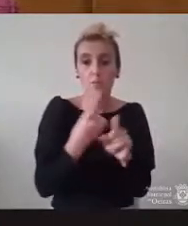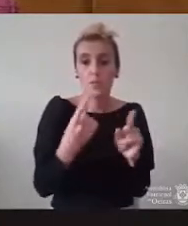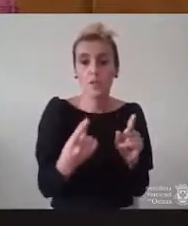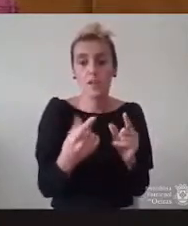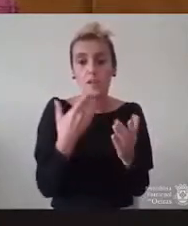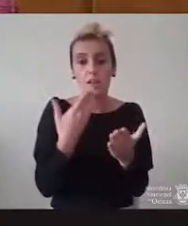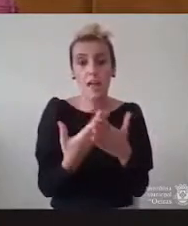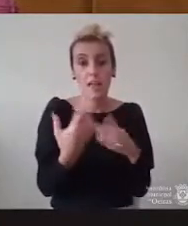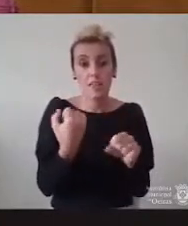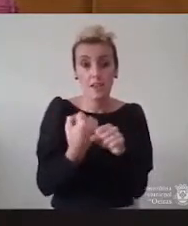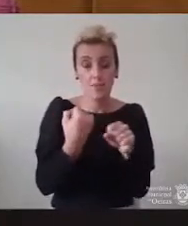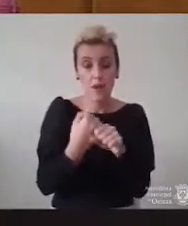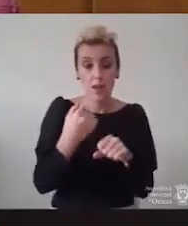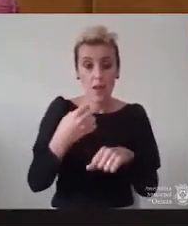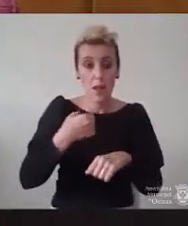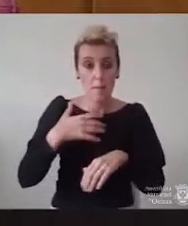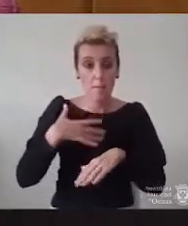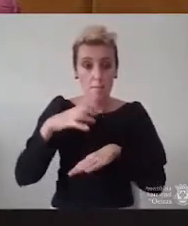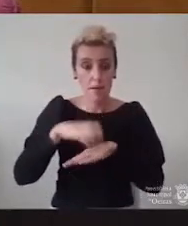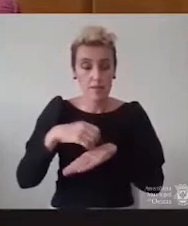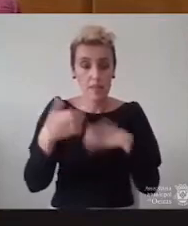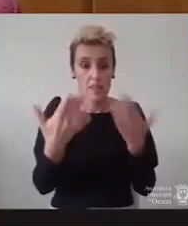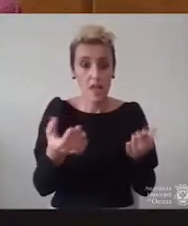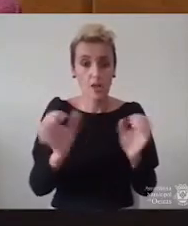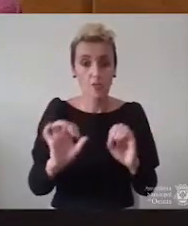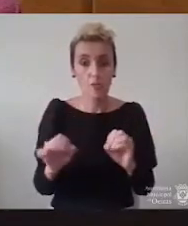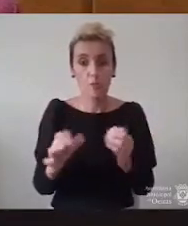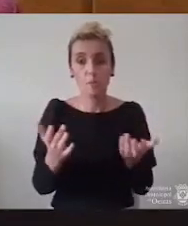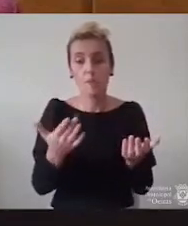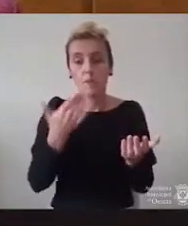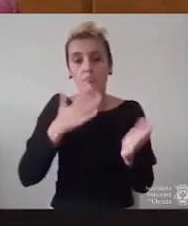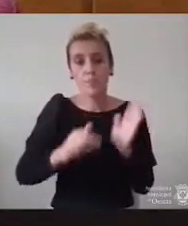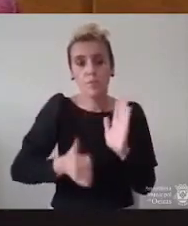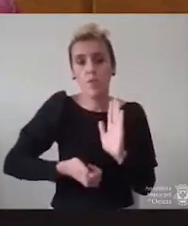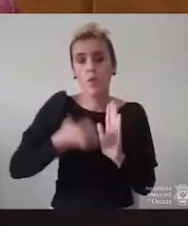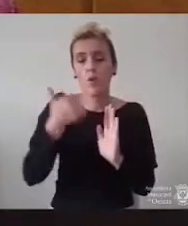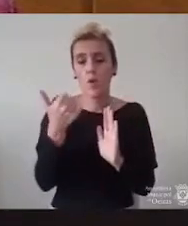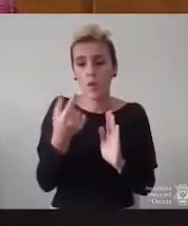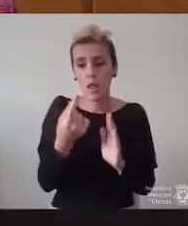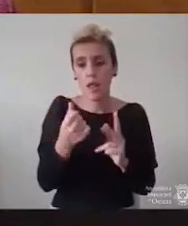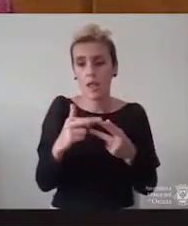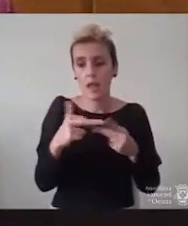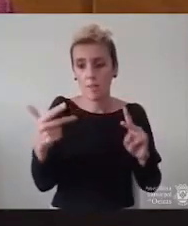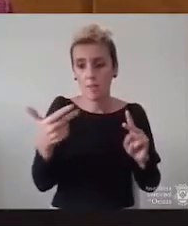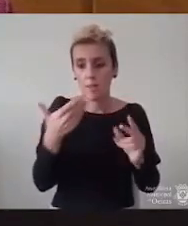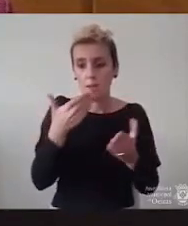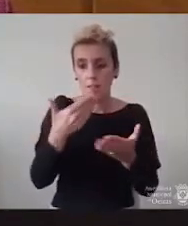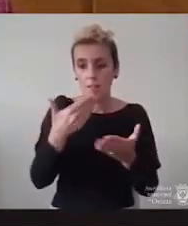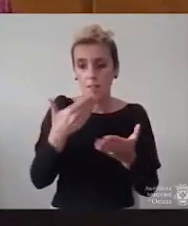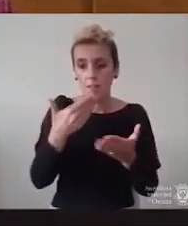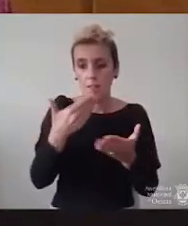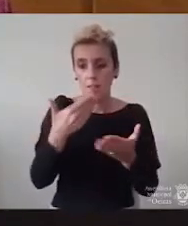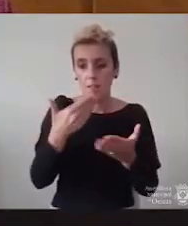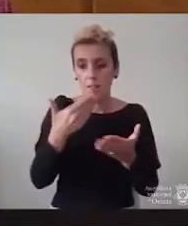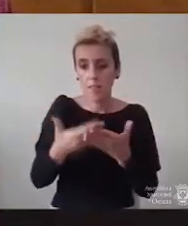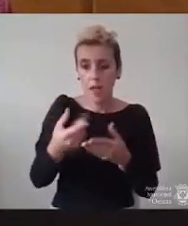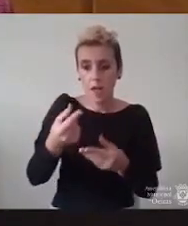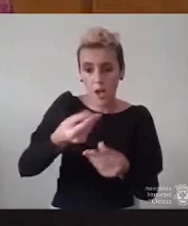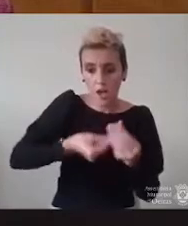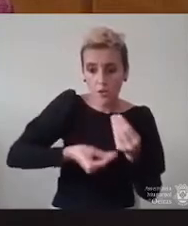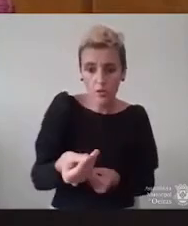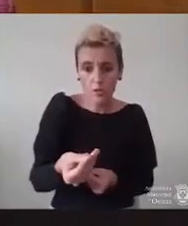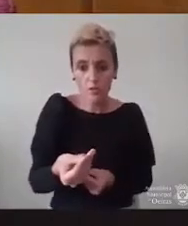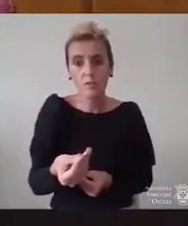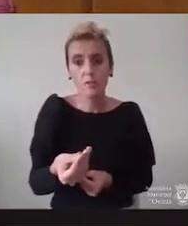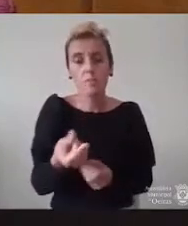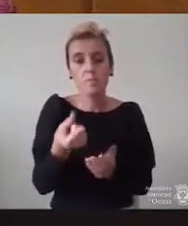município. Então não é melhor que o município tenha retorno do valor que acaba por injetar nas